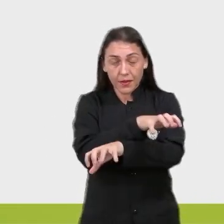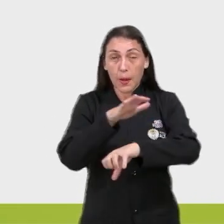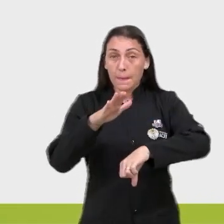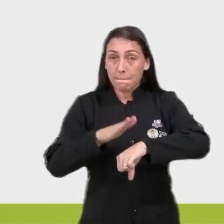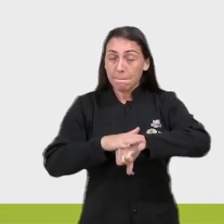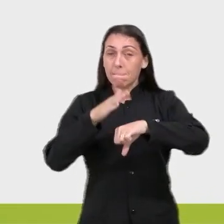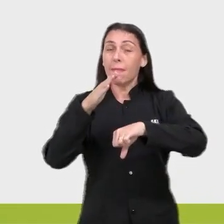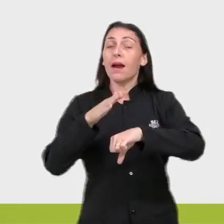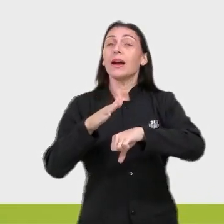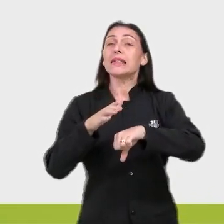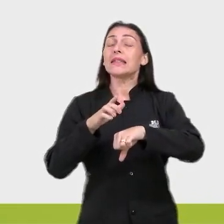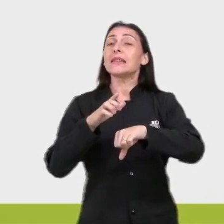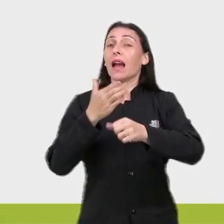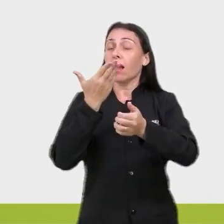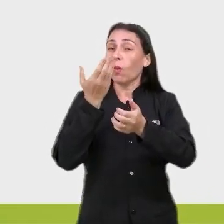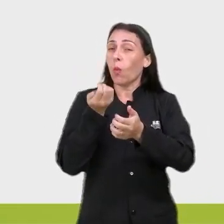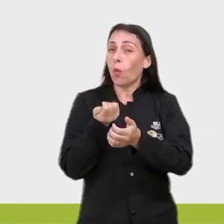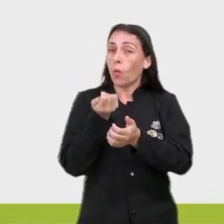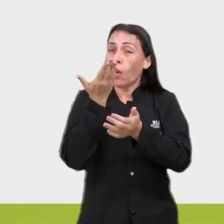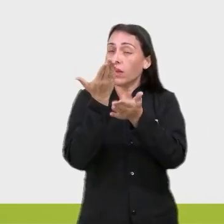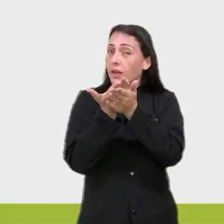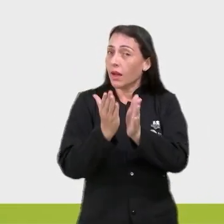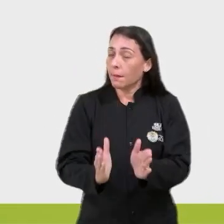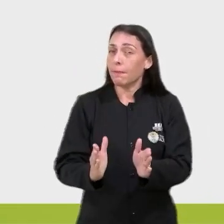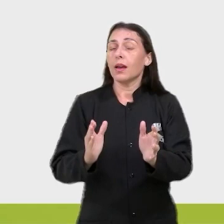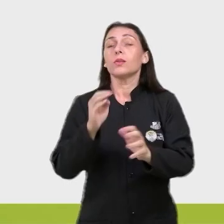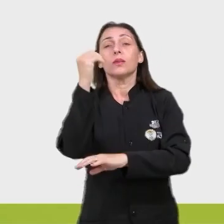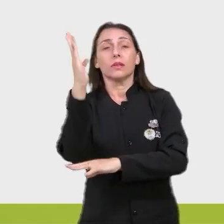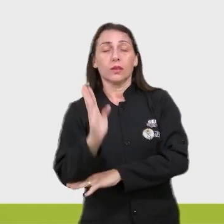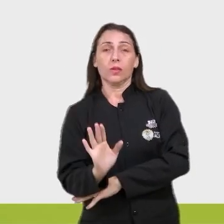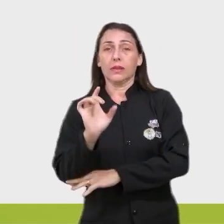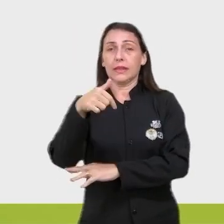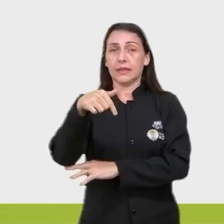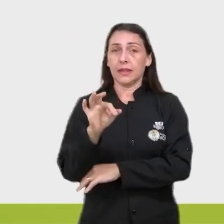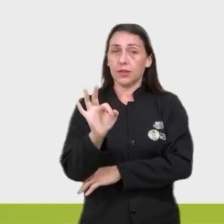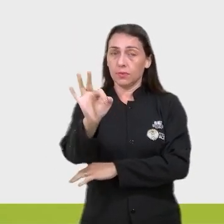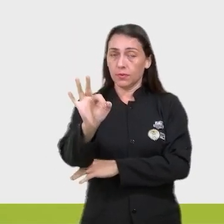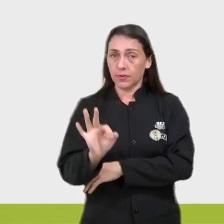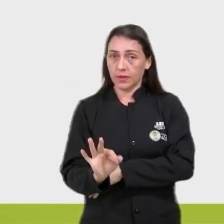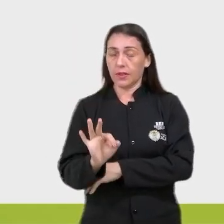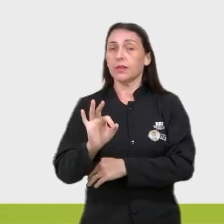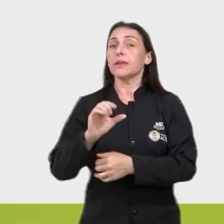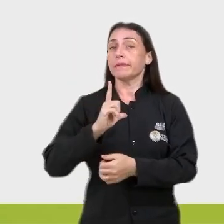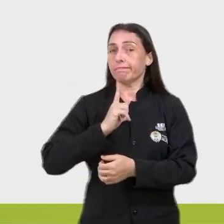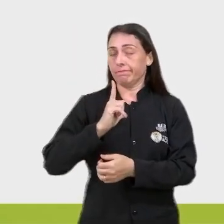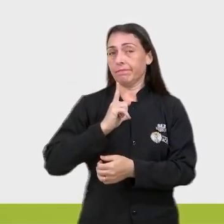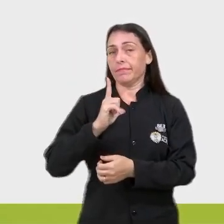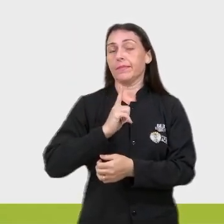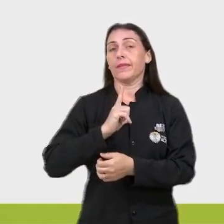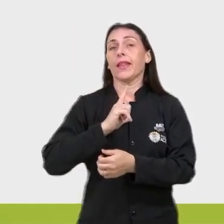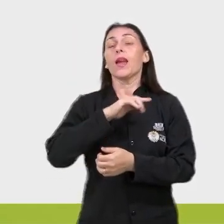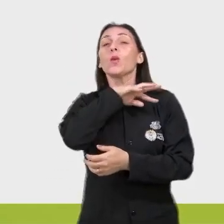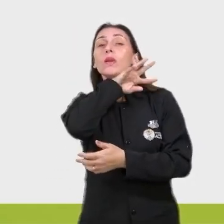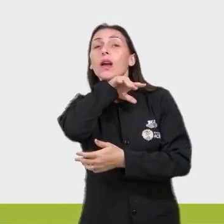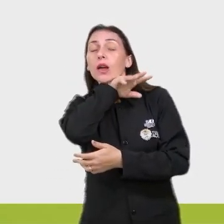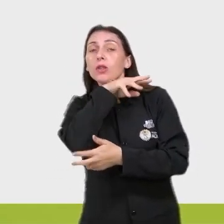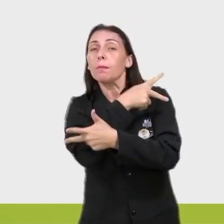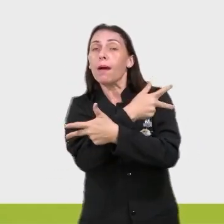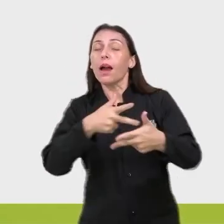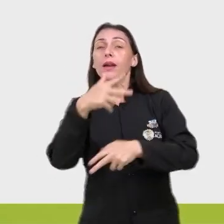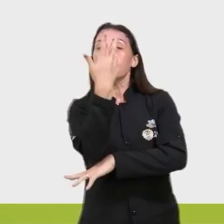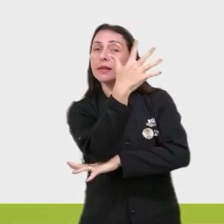mais degradado aí do território brasileiro, com apenas 7% restante, tá? Tanto a fauna quanto a flora, tem